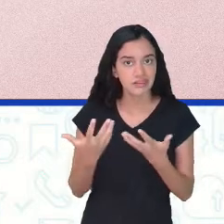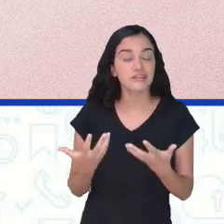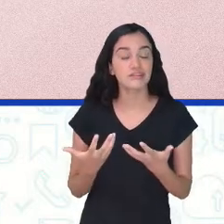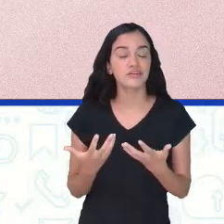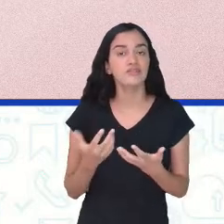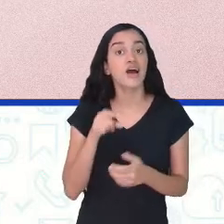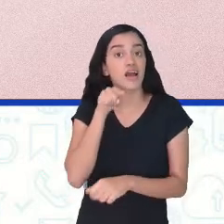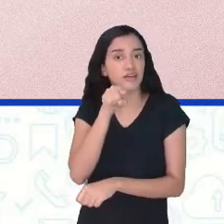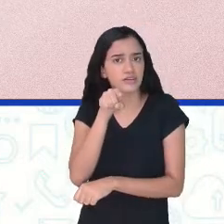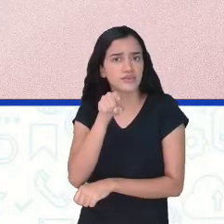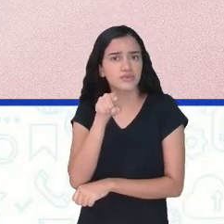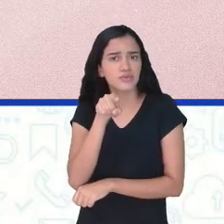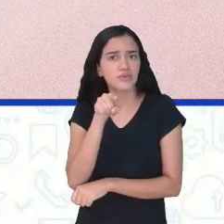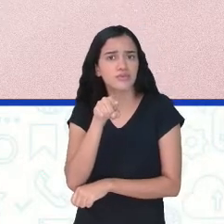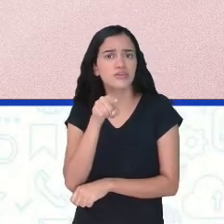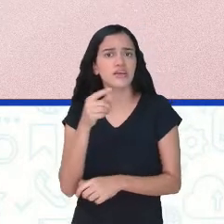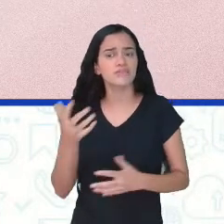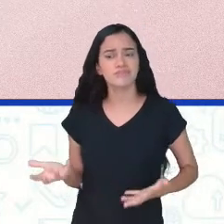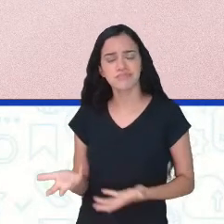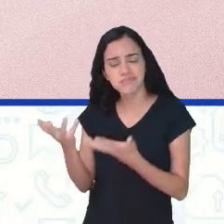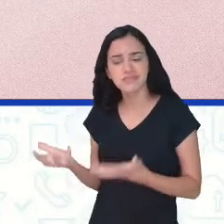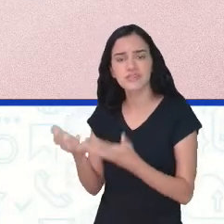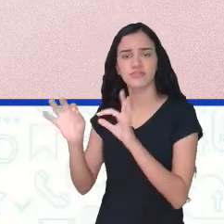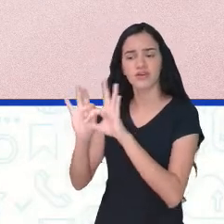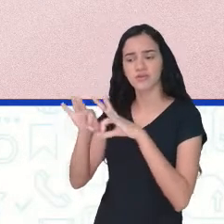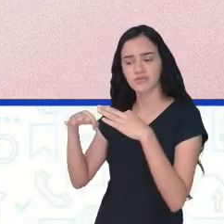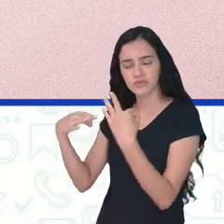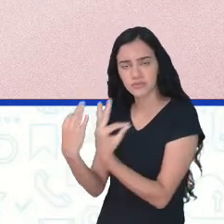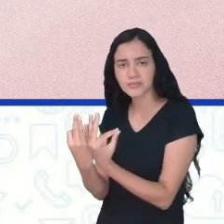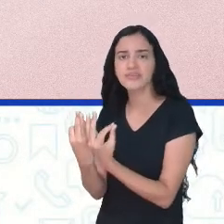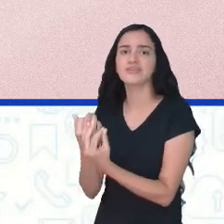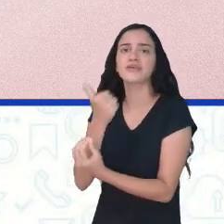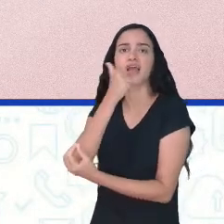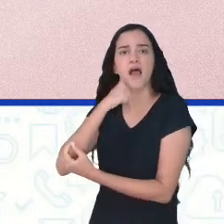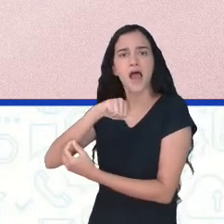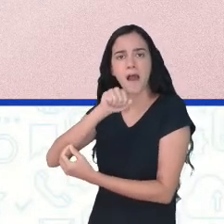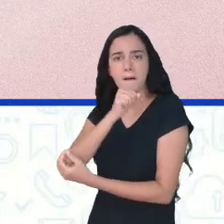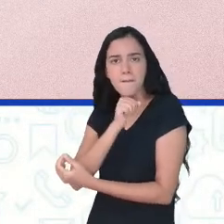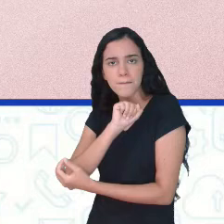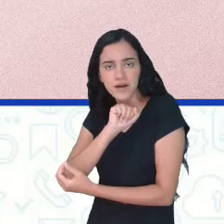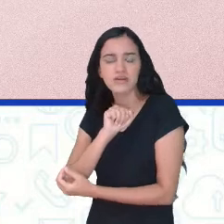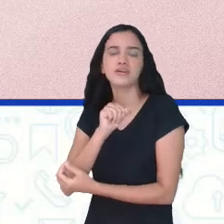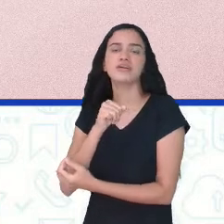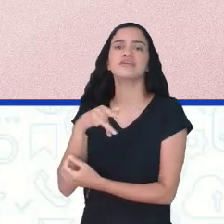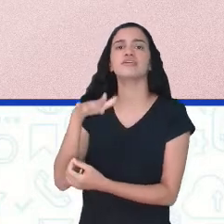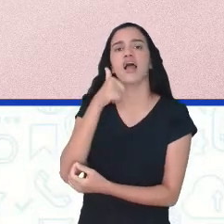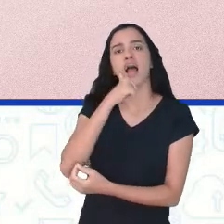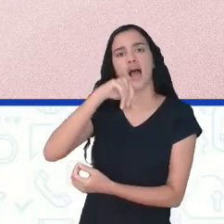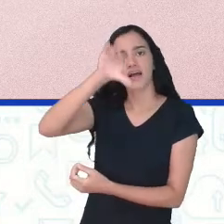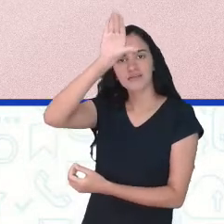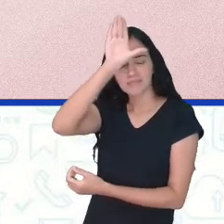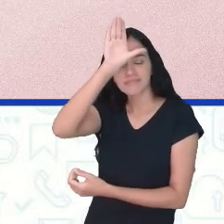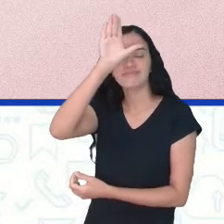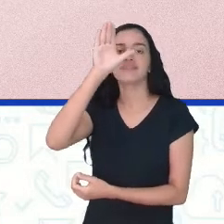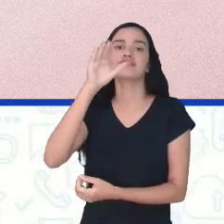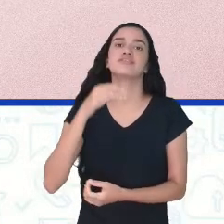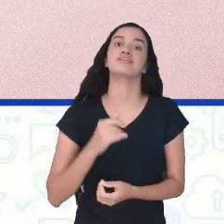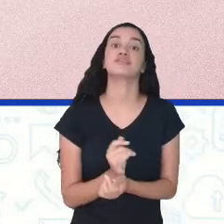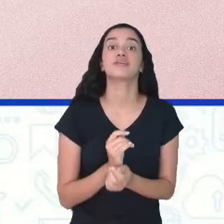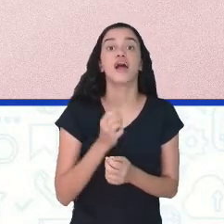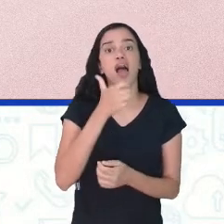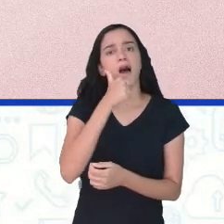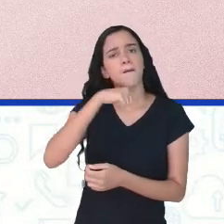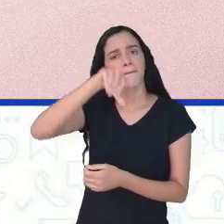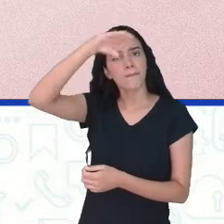e vocês, incentivando aí os familiares, as mães, as madrinhas, as tias, para que